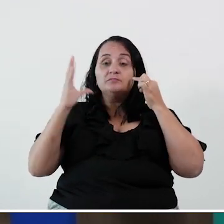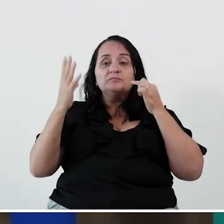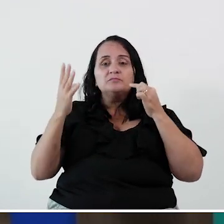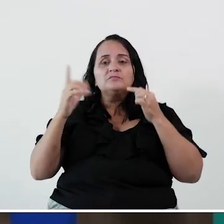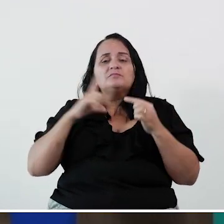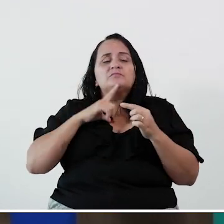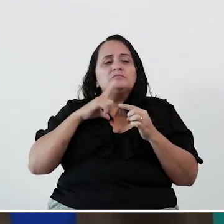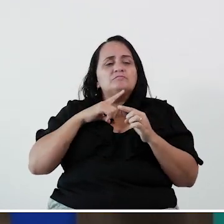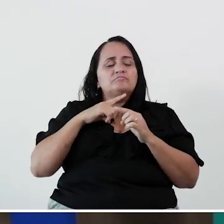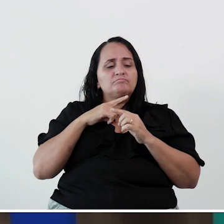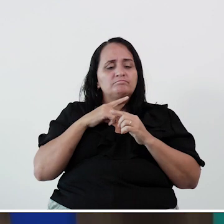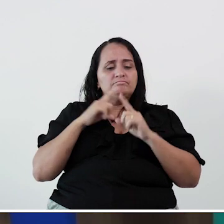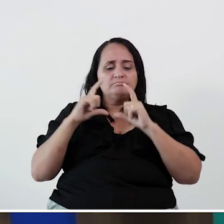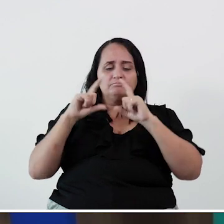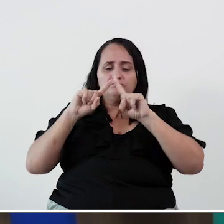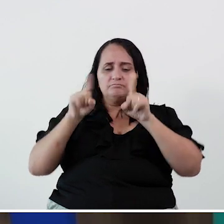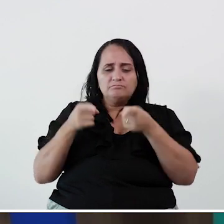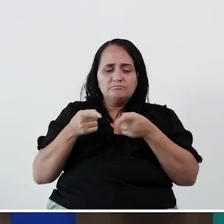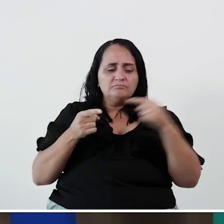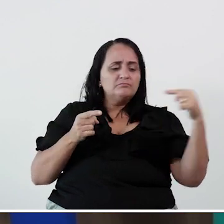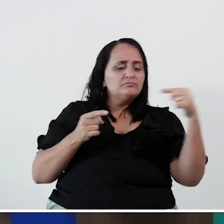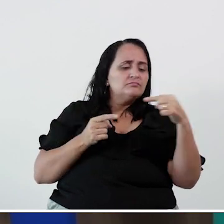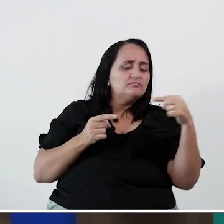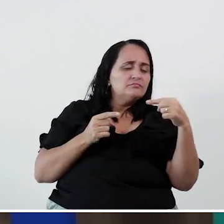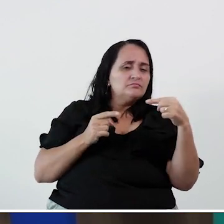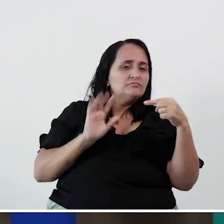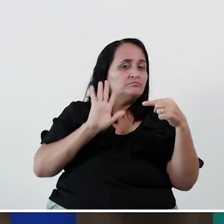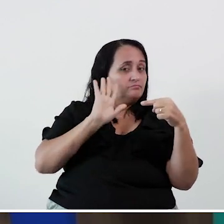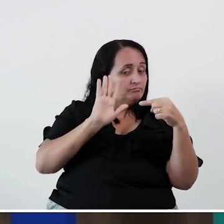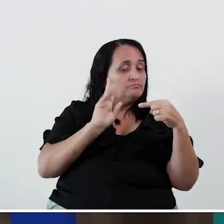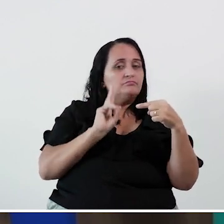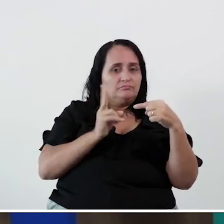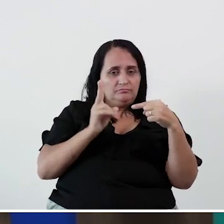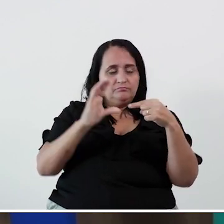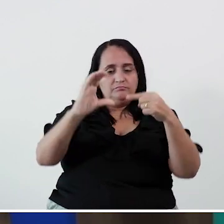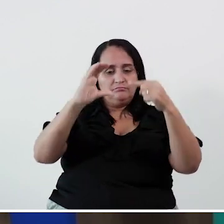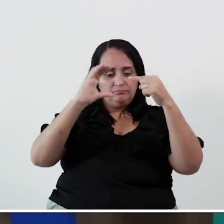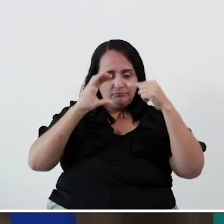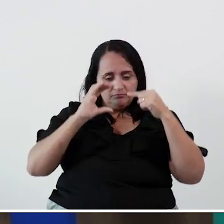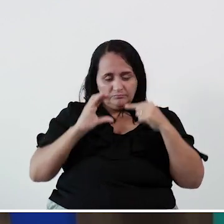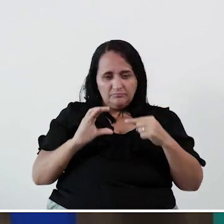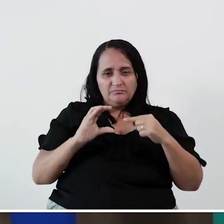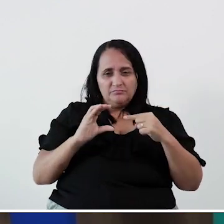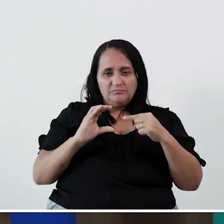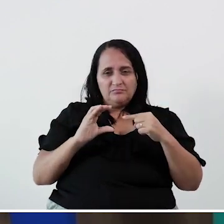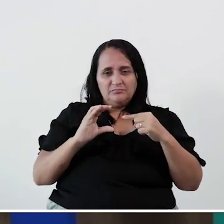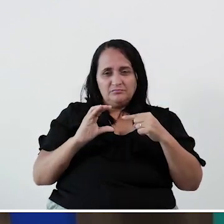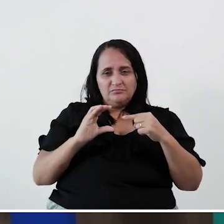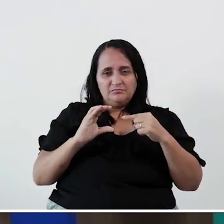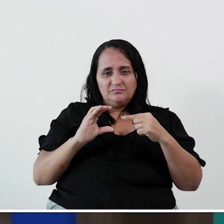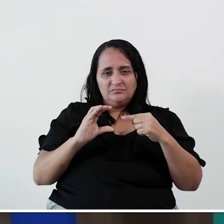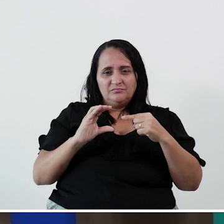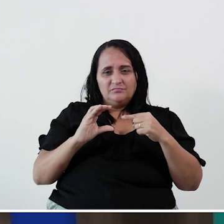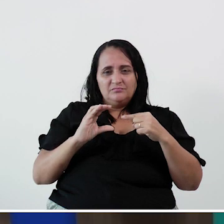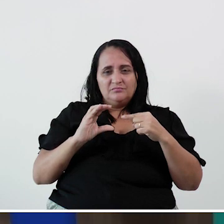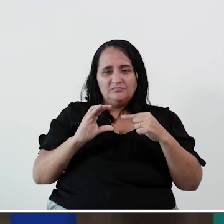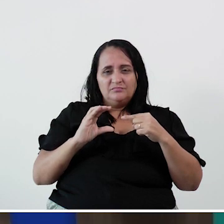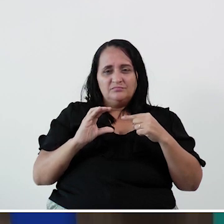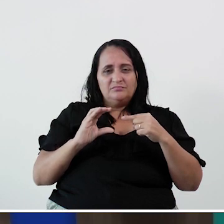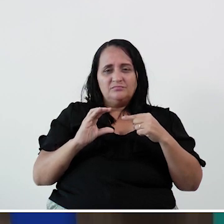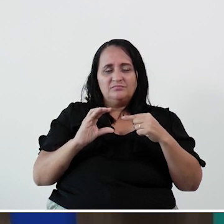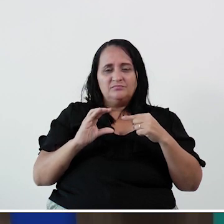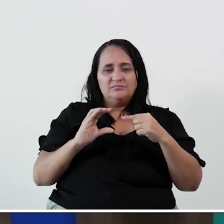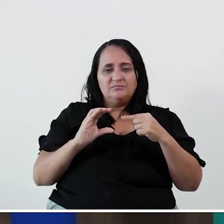há um sinal negativo. Então, a operação realizada aí, ela